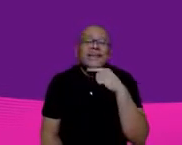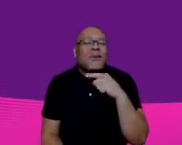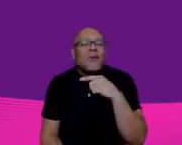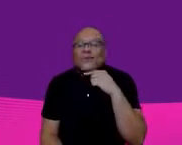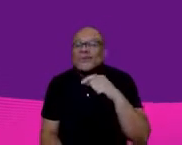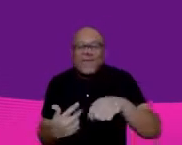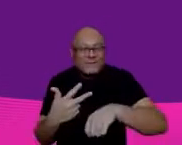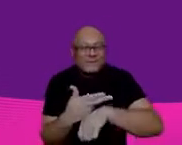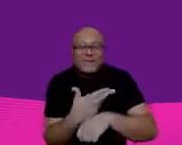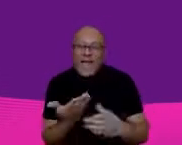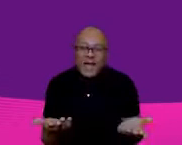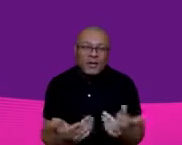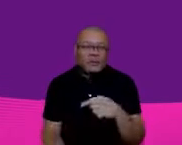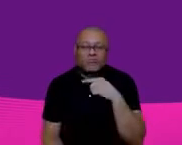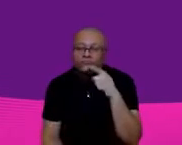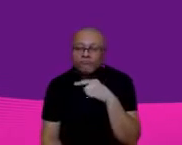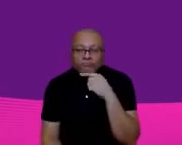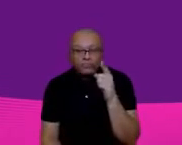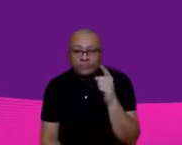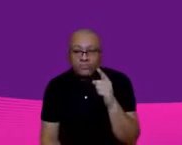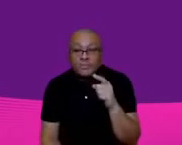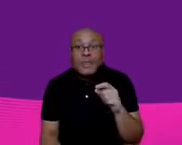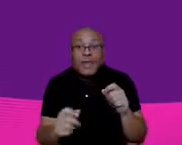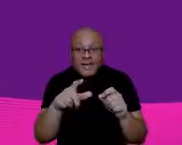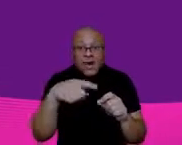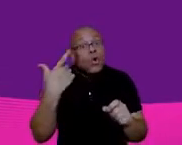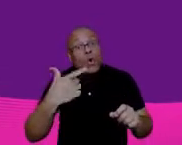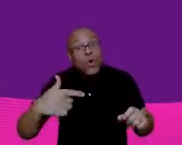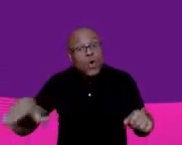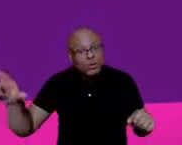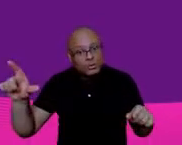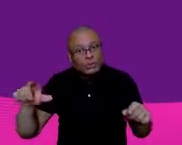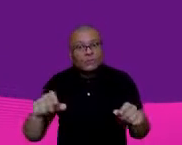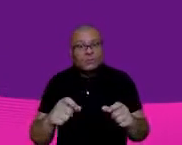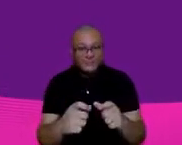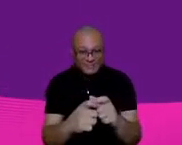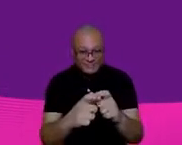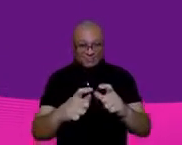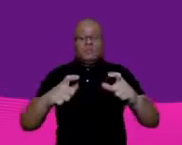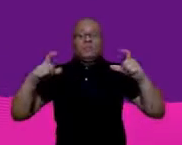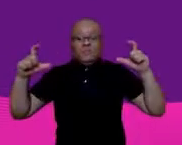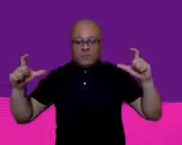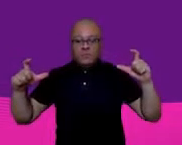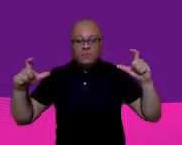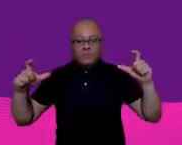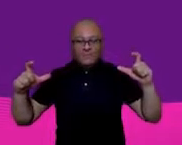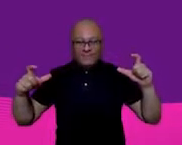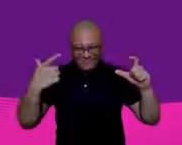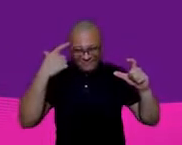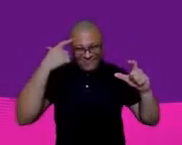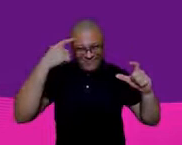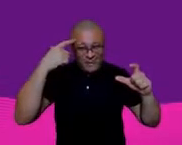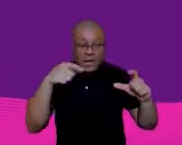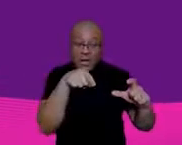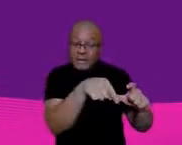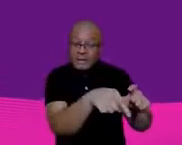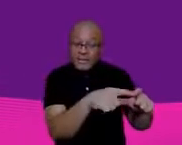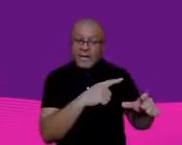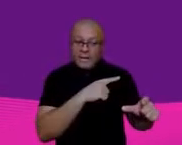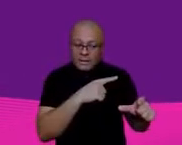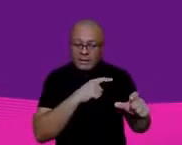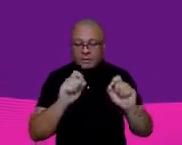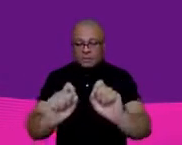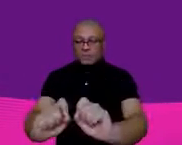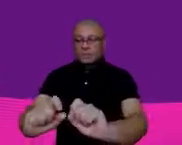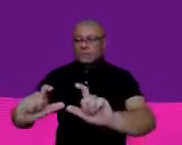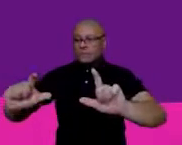virtual. A realidade aumentada, aí é uma evolução disso. Então, você vai... trazer essa imagem virtual, só que